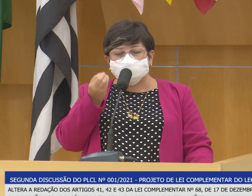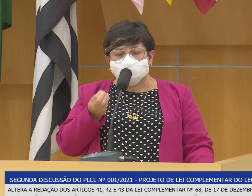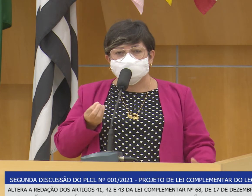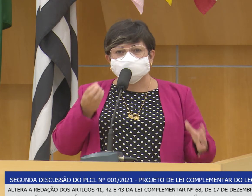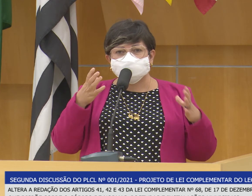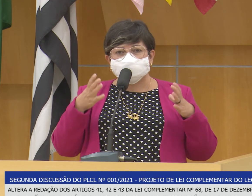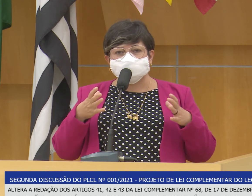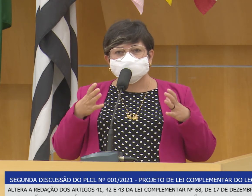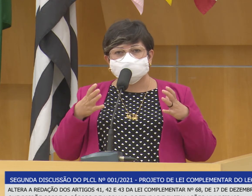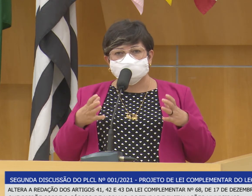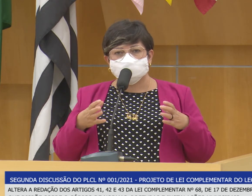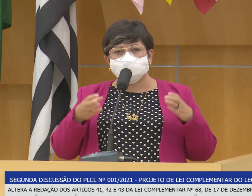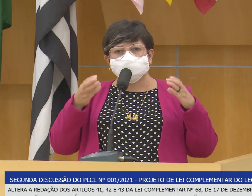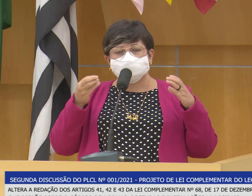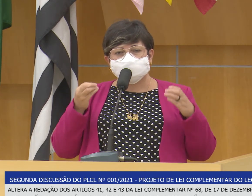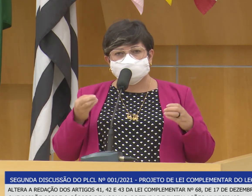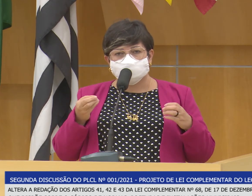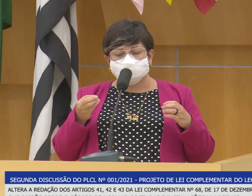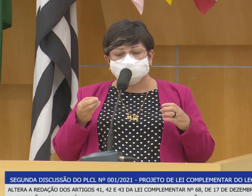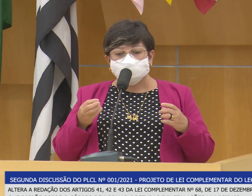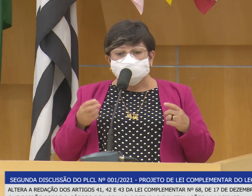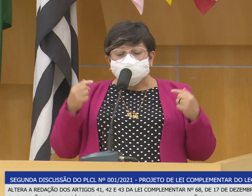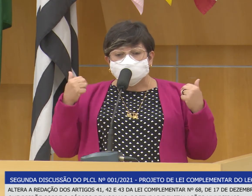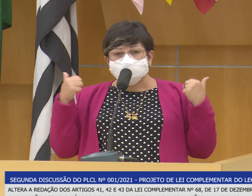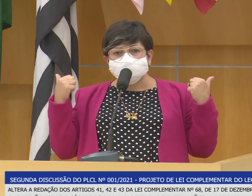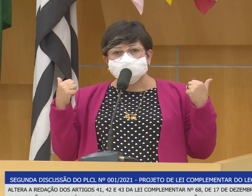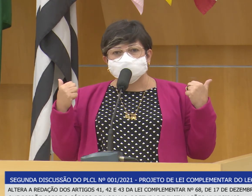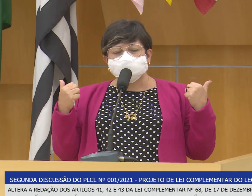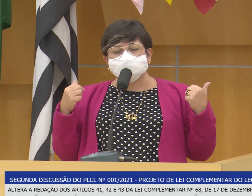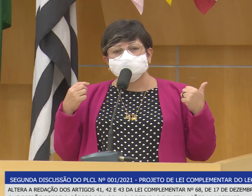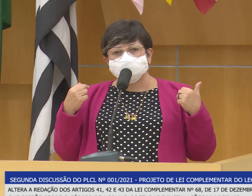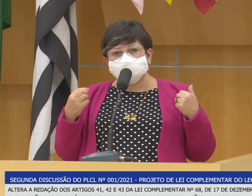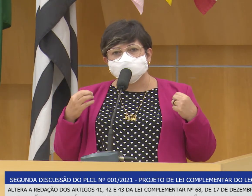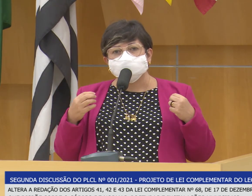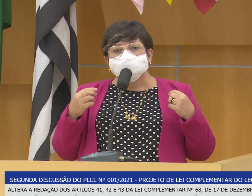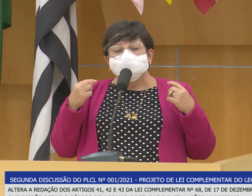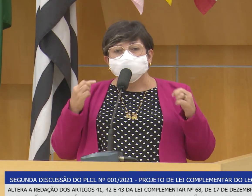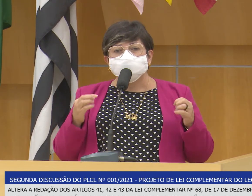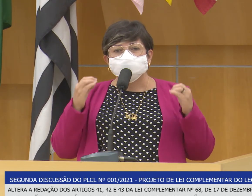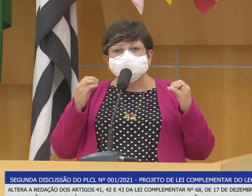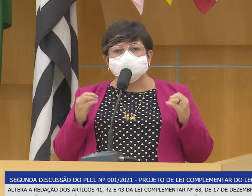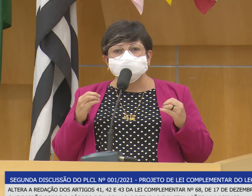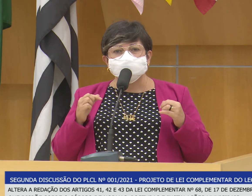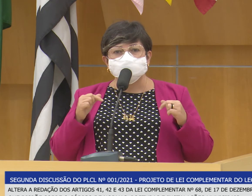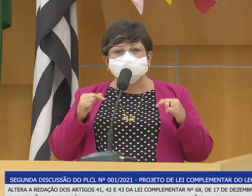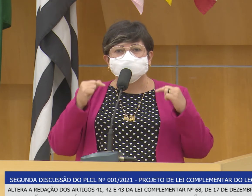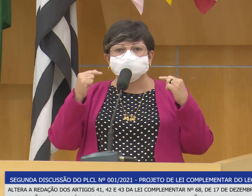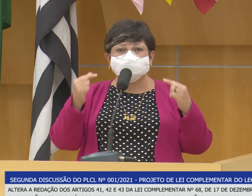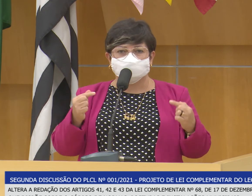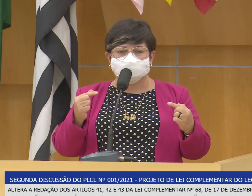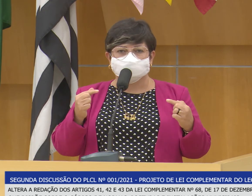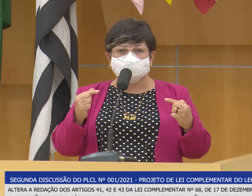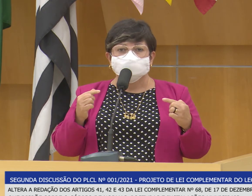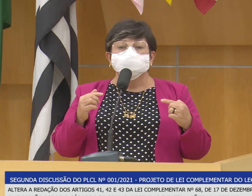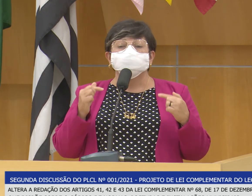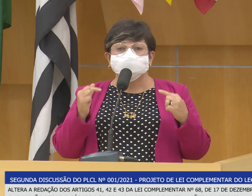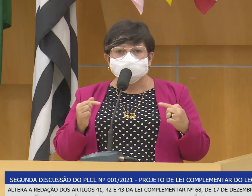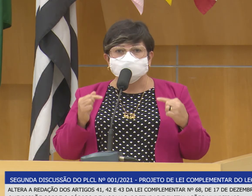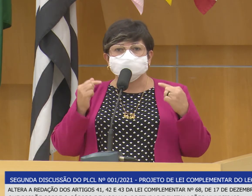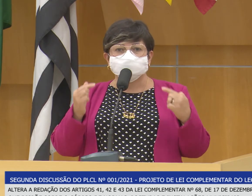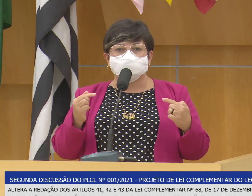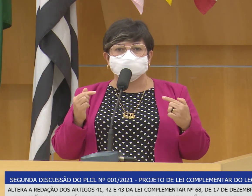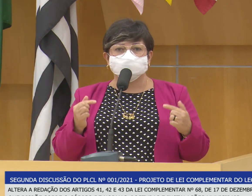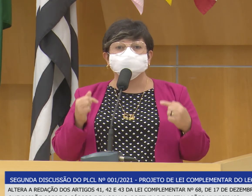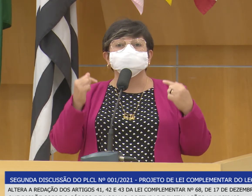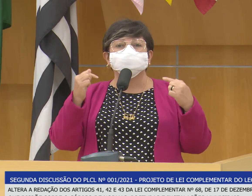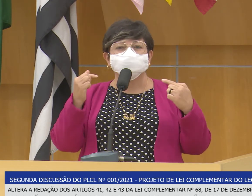a nossa casa maior, nosso município. Até a semana passada eu disse, não existe jogar fora. Tudo